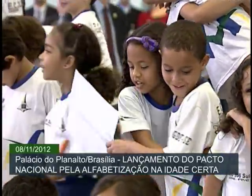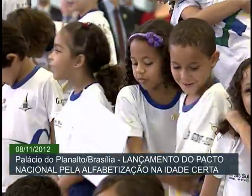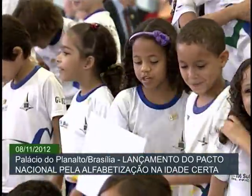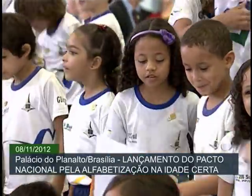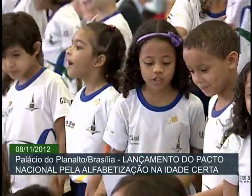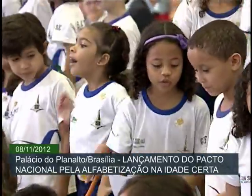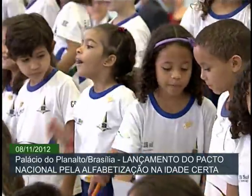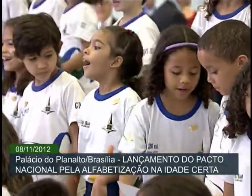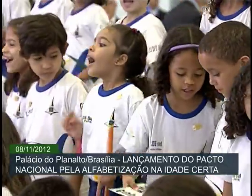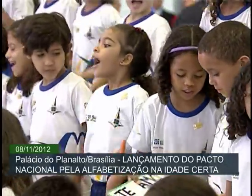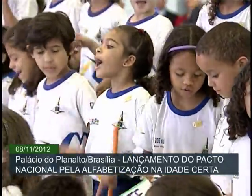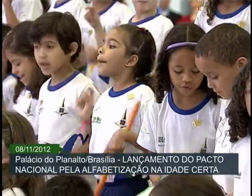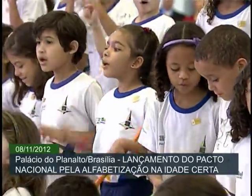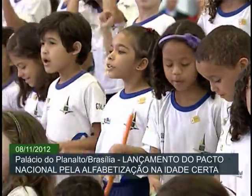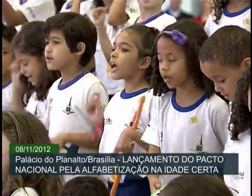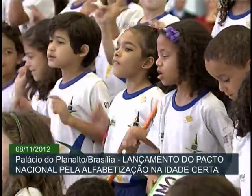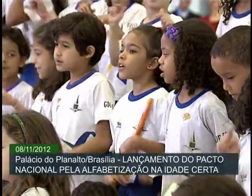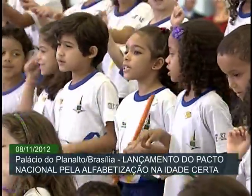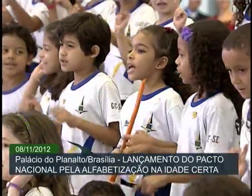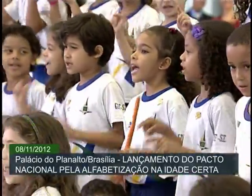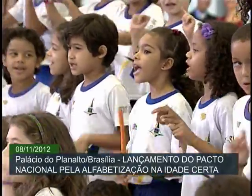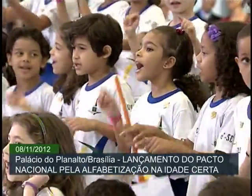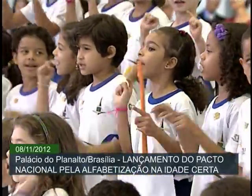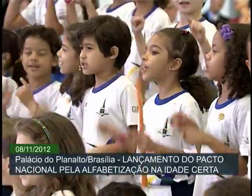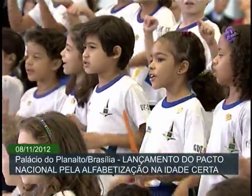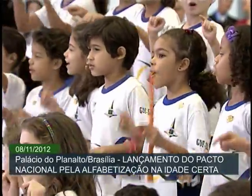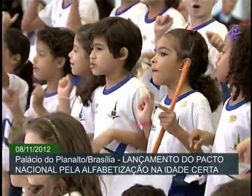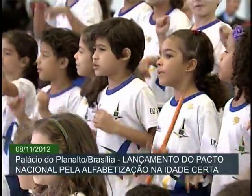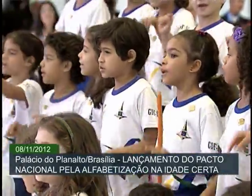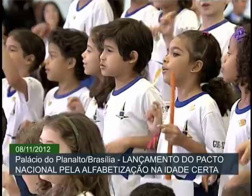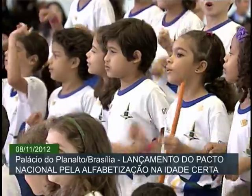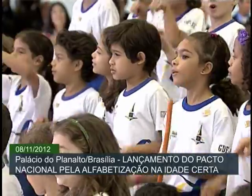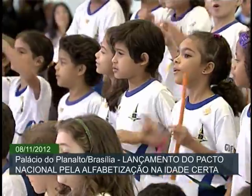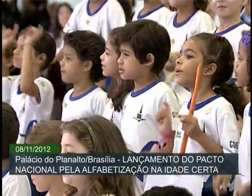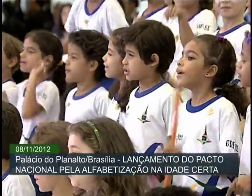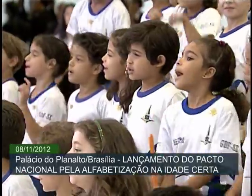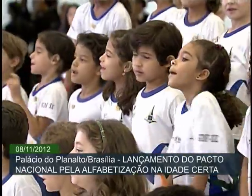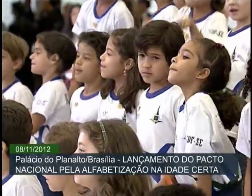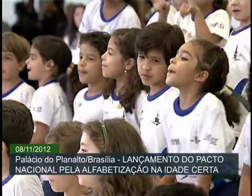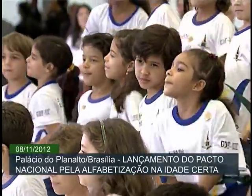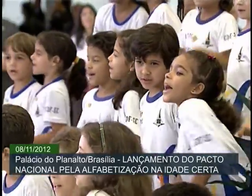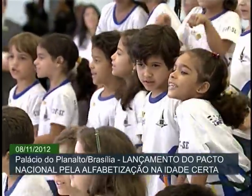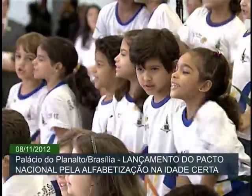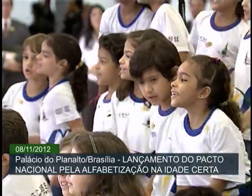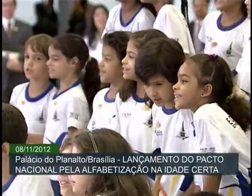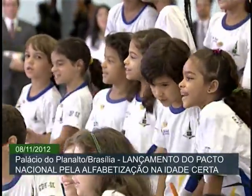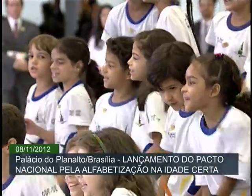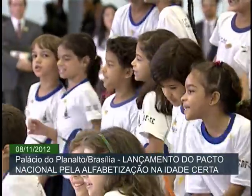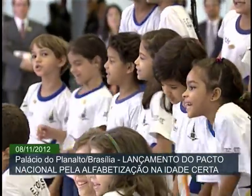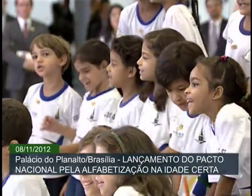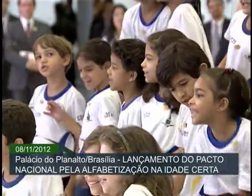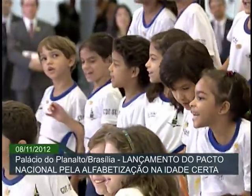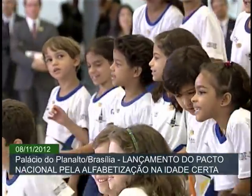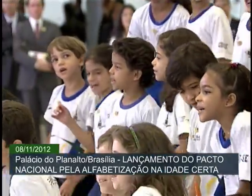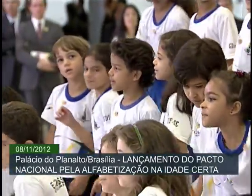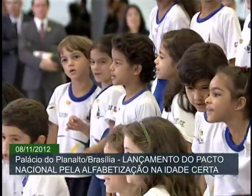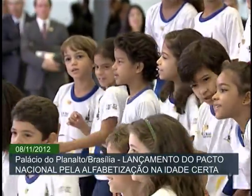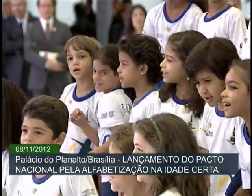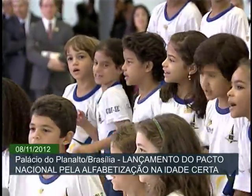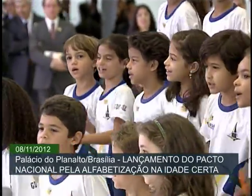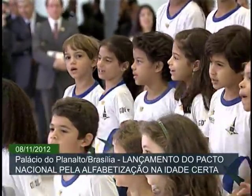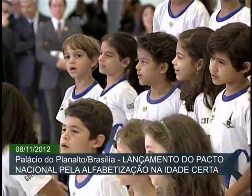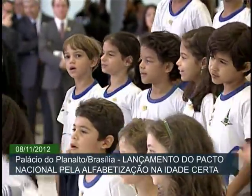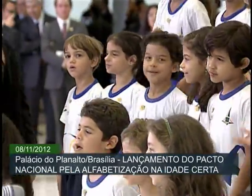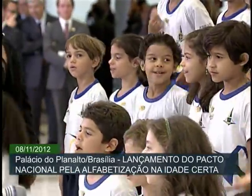coração. É bom ter você aqui comigo. Bem quietinho, bem pertinho sentindo essa